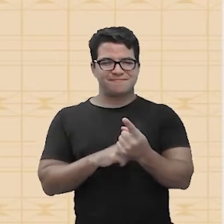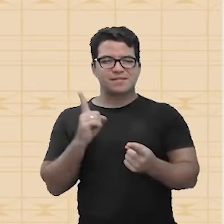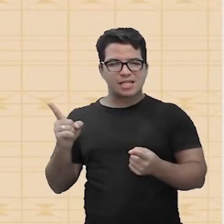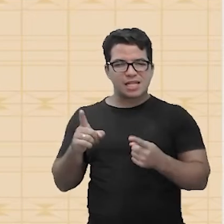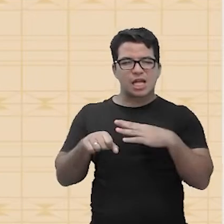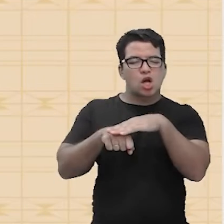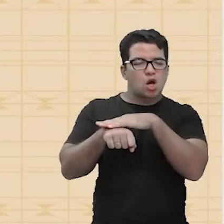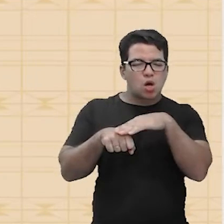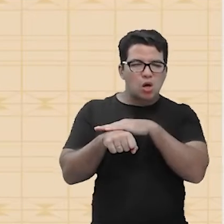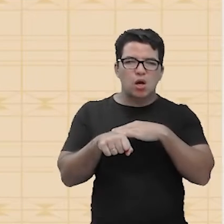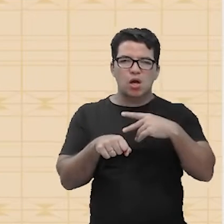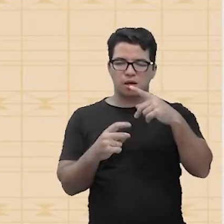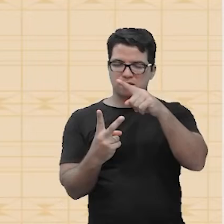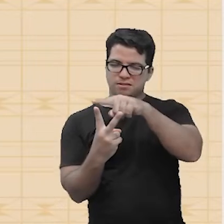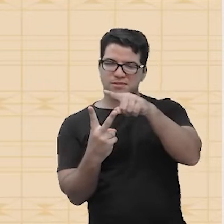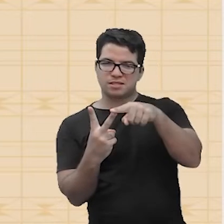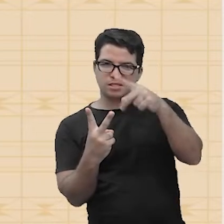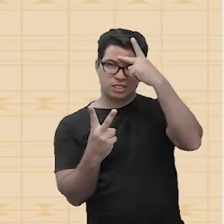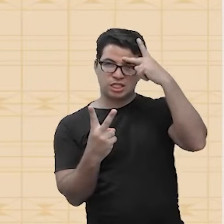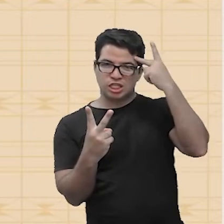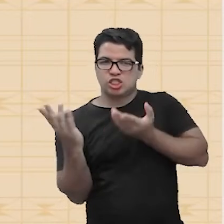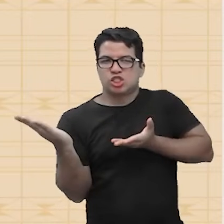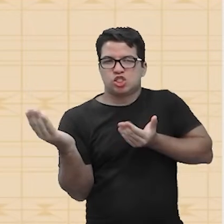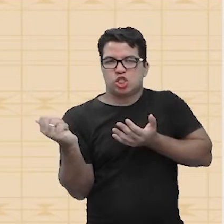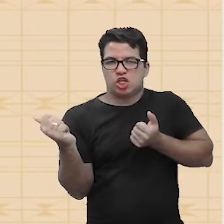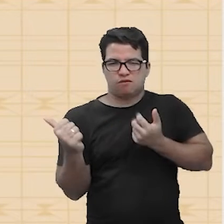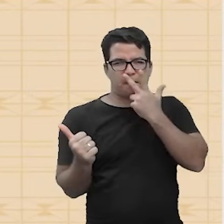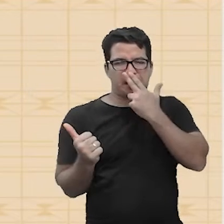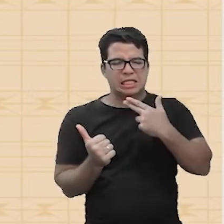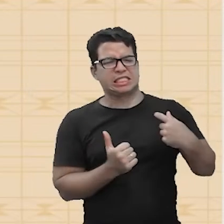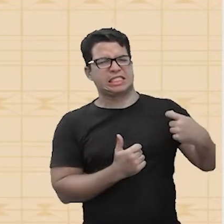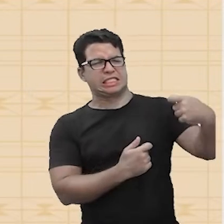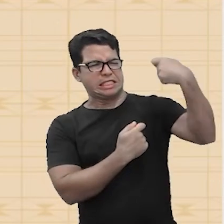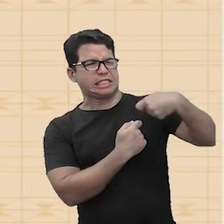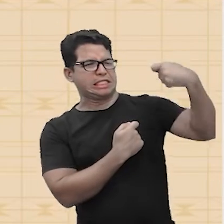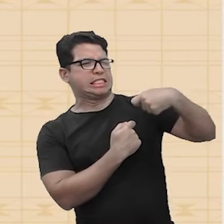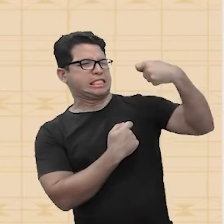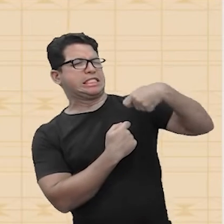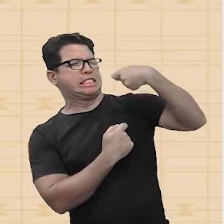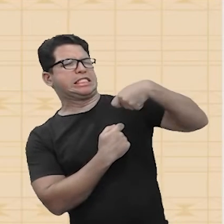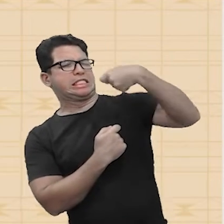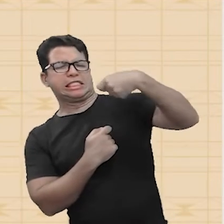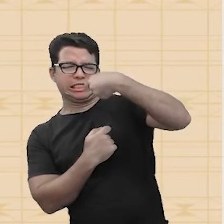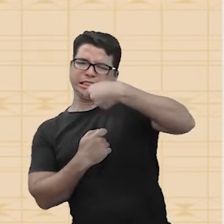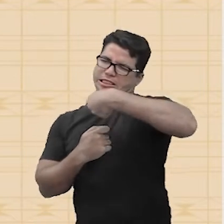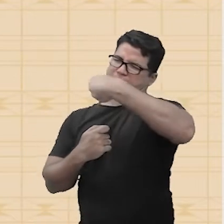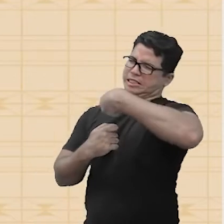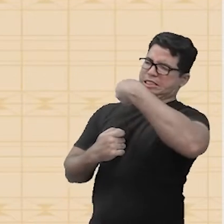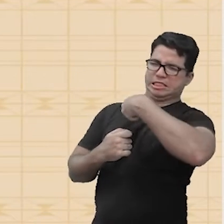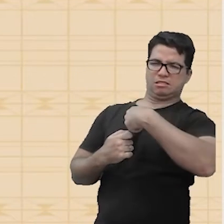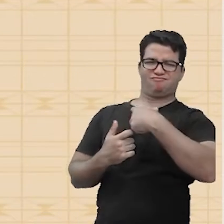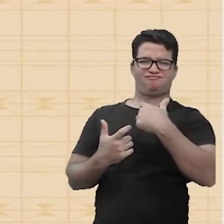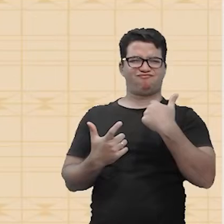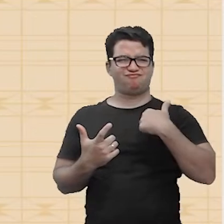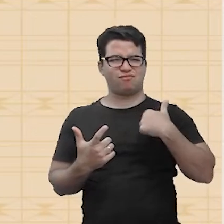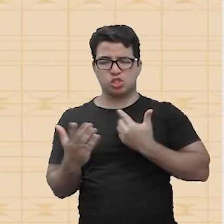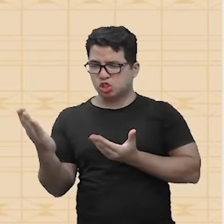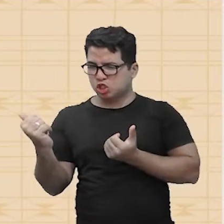sobre essas situações, essas cobranças que existem em torno do jovem.